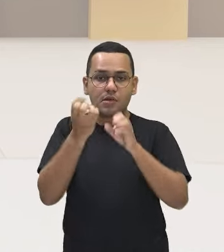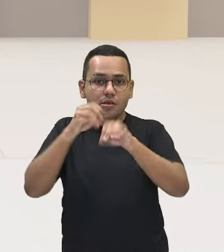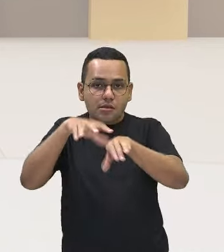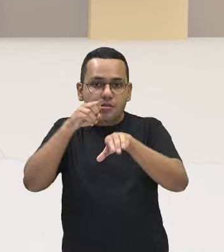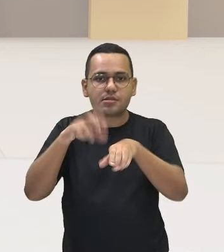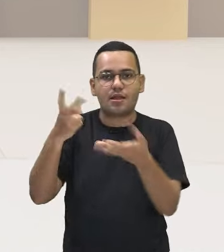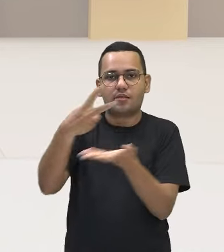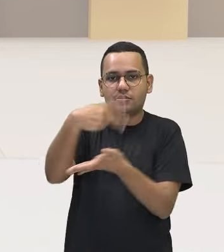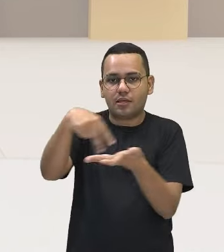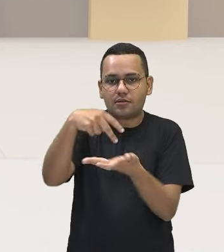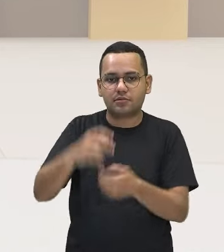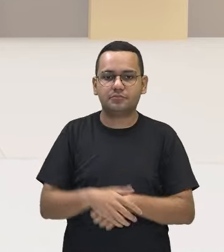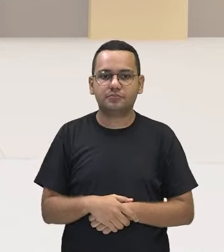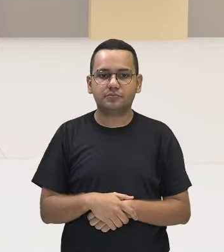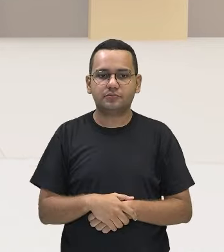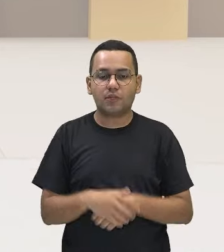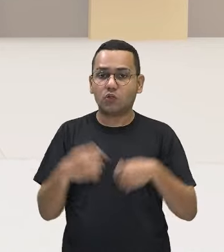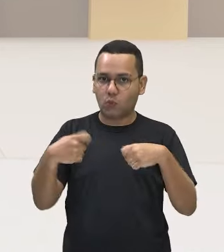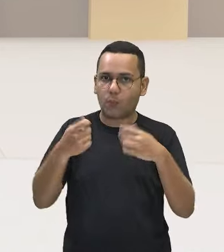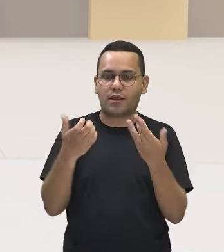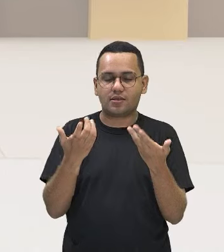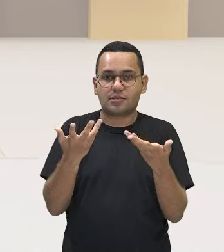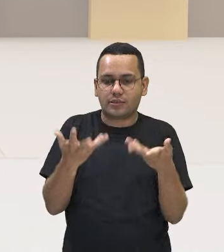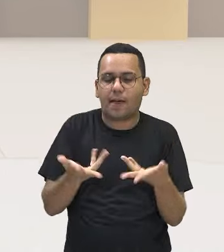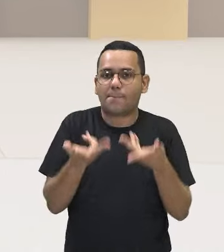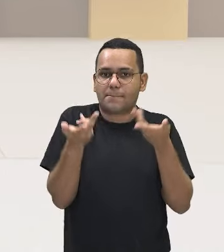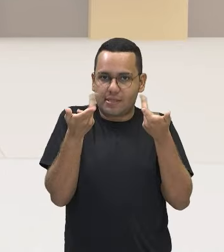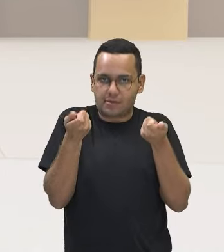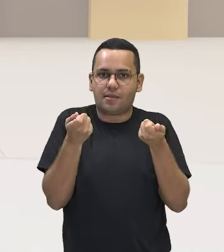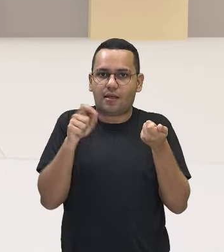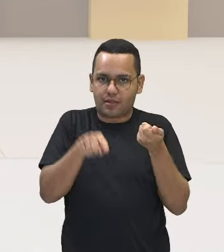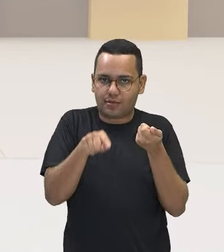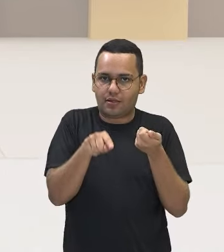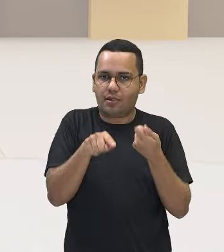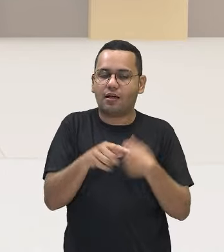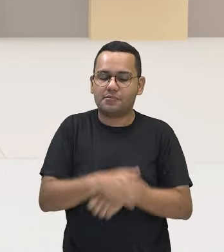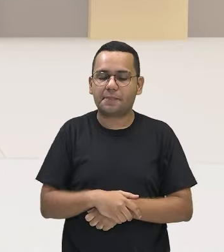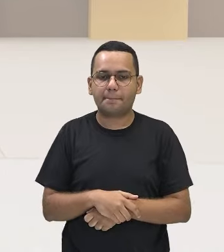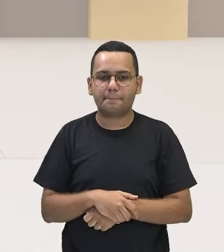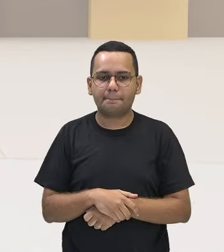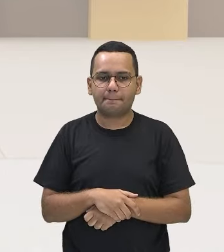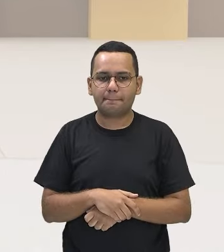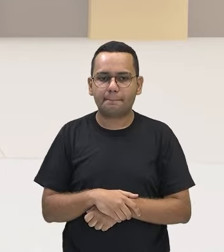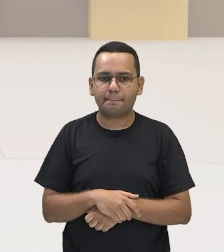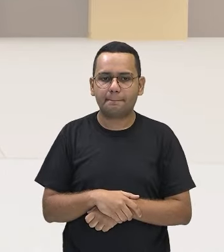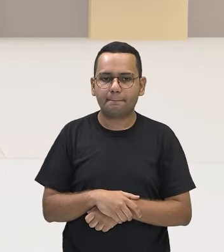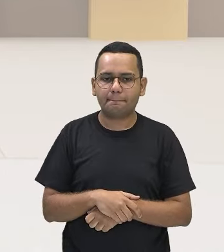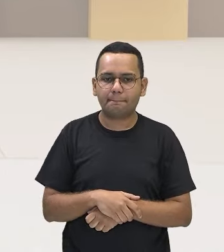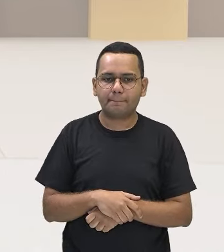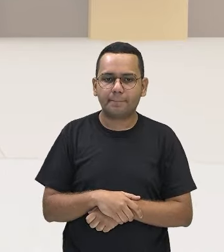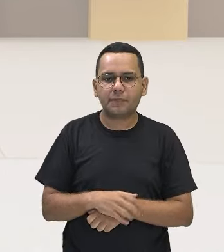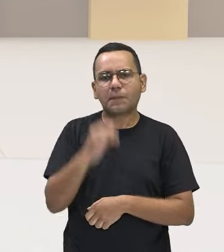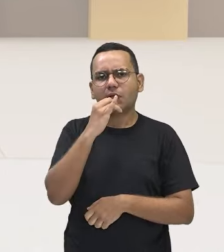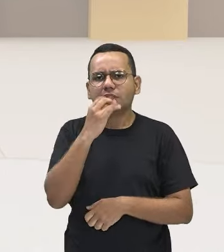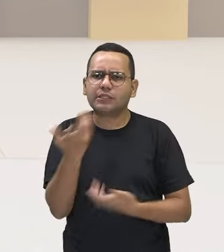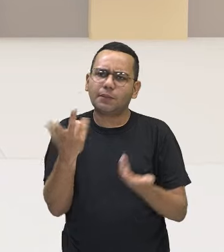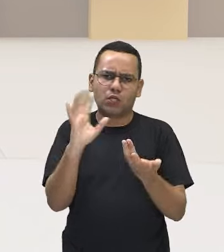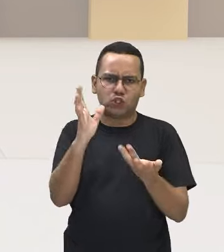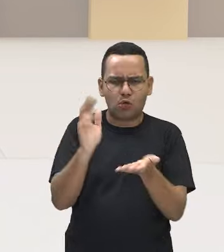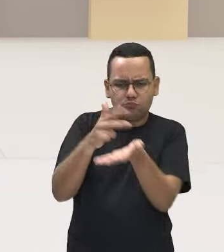dançar e tal, tá. Primeiro você tem que se especializar naquilo, como a Marcos falou. E como é que tu vais pensar essa tua aula? Gente, não é só chegar lá e começar a